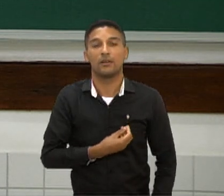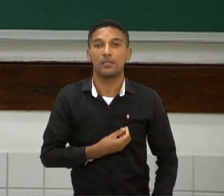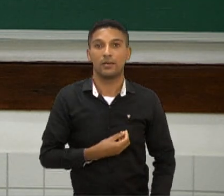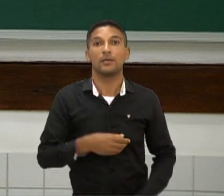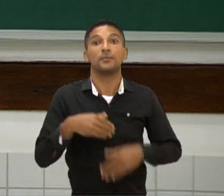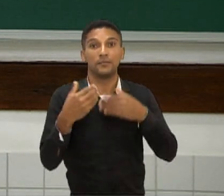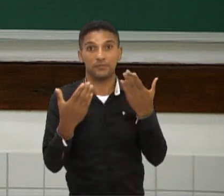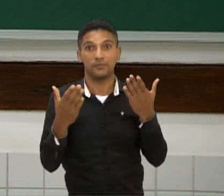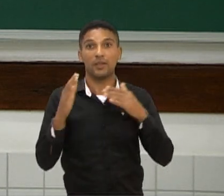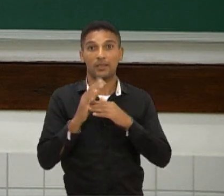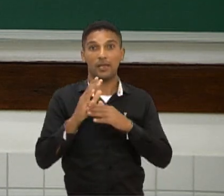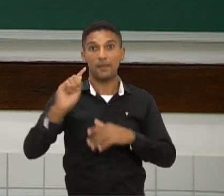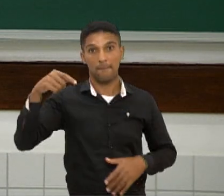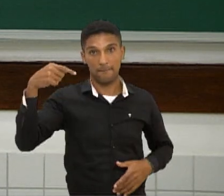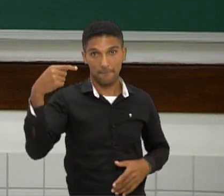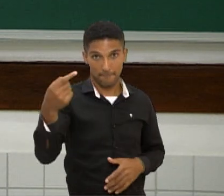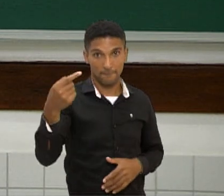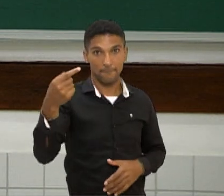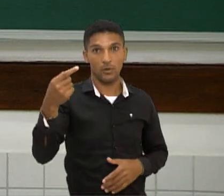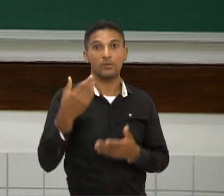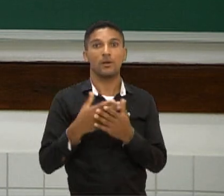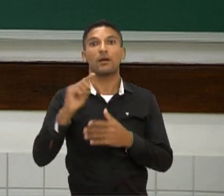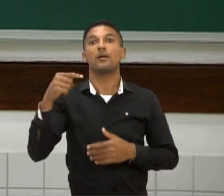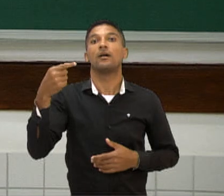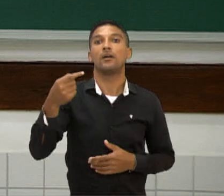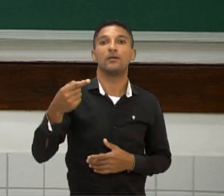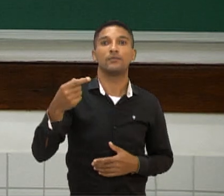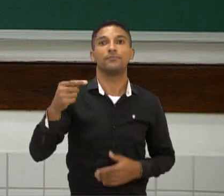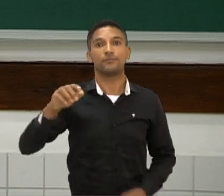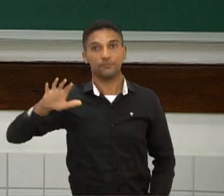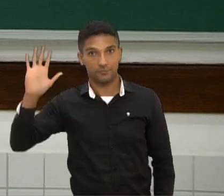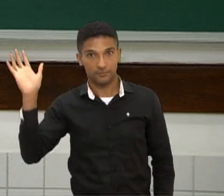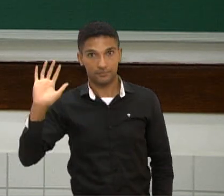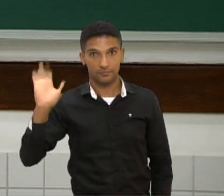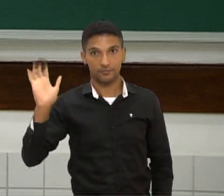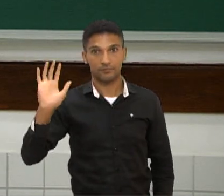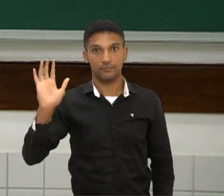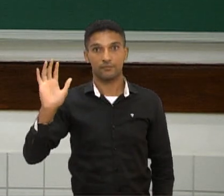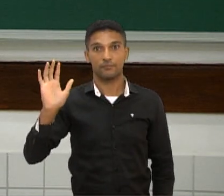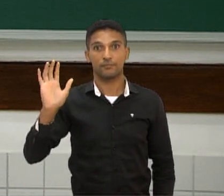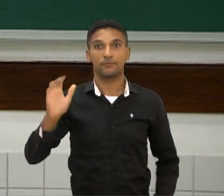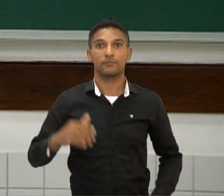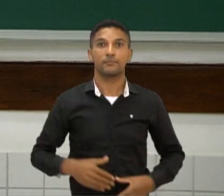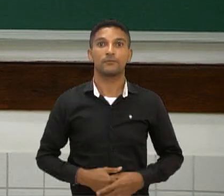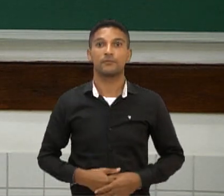próxima e nos vemos na próxima aula. Até mais.